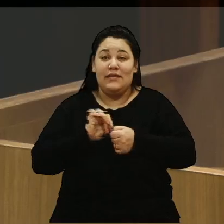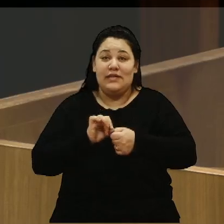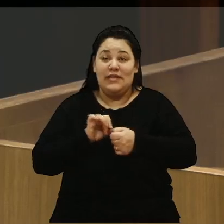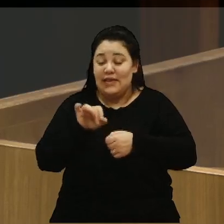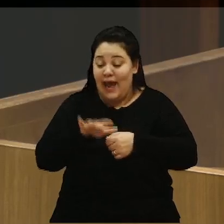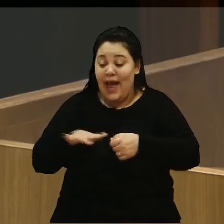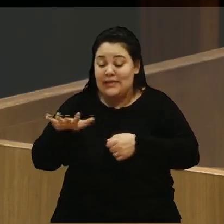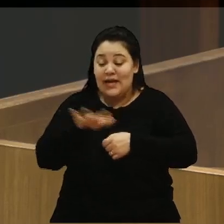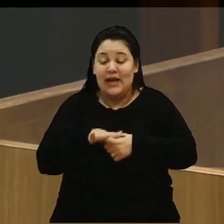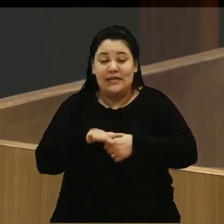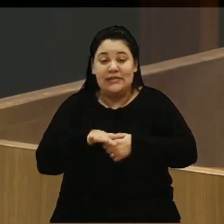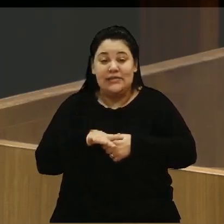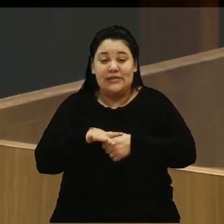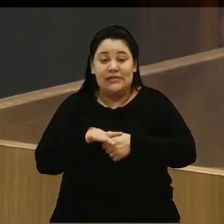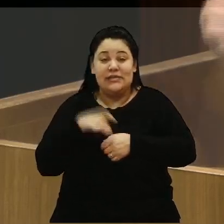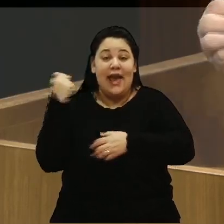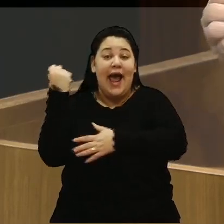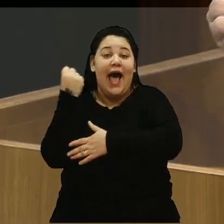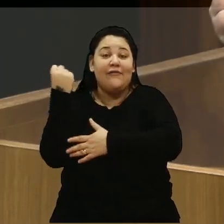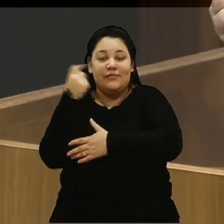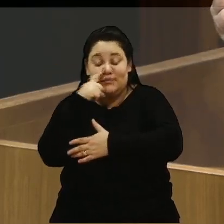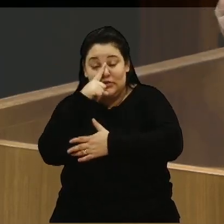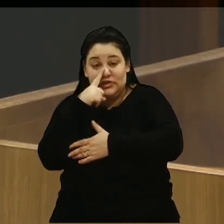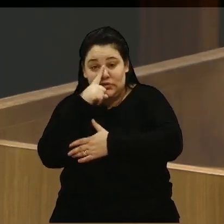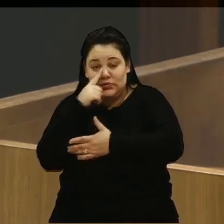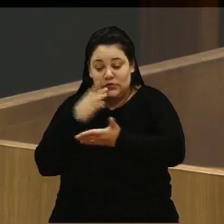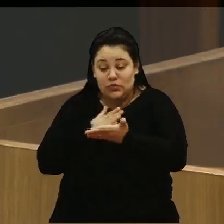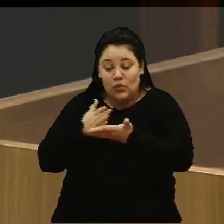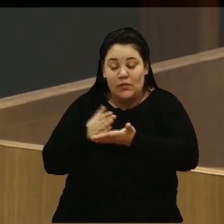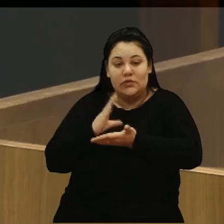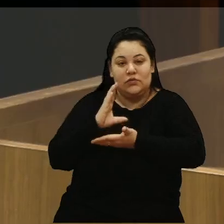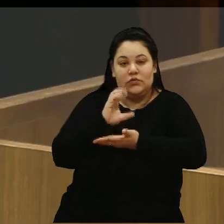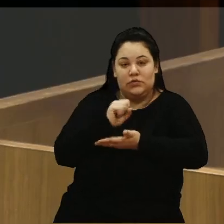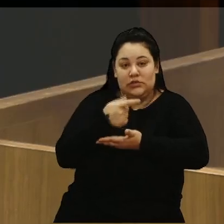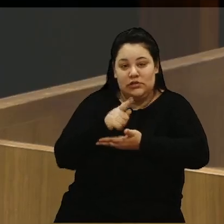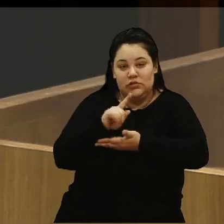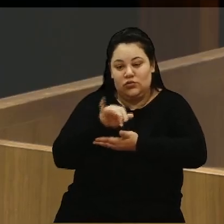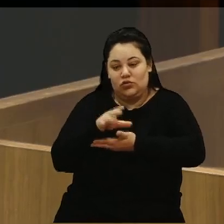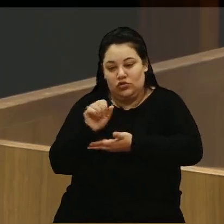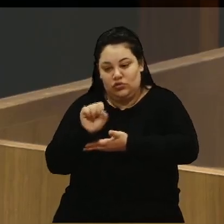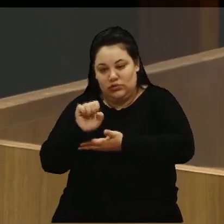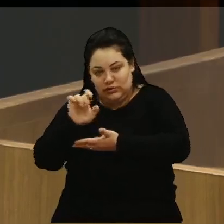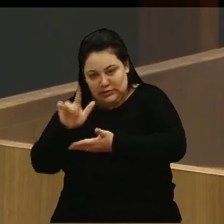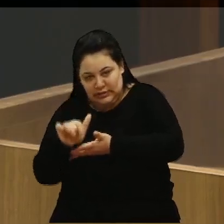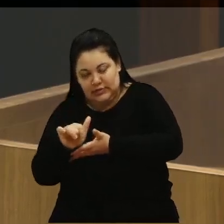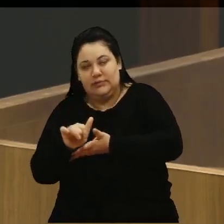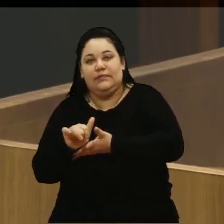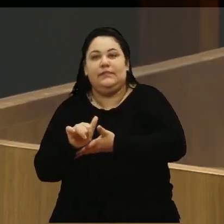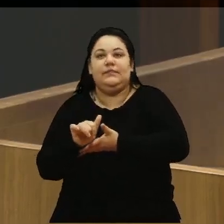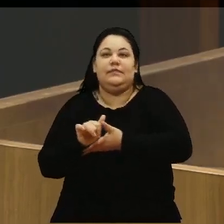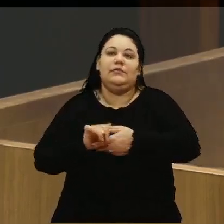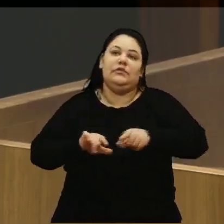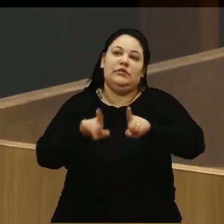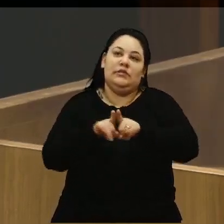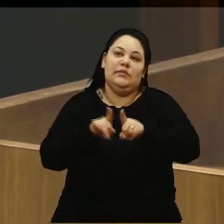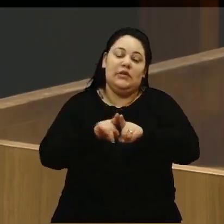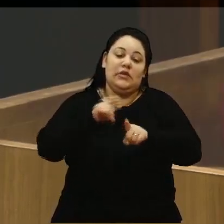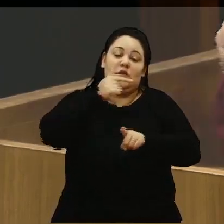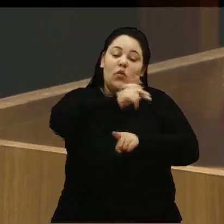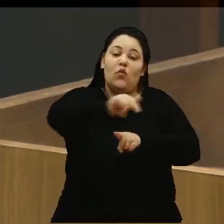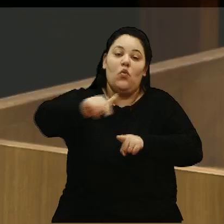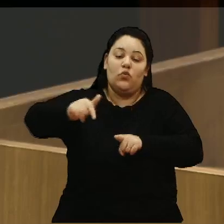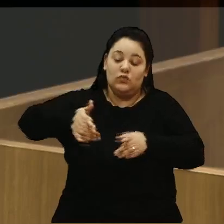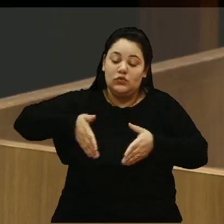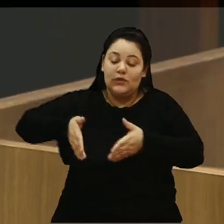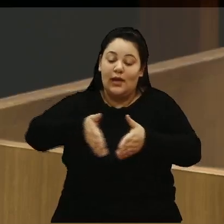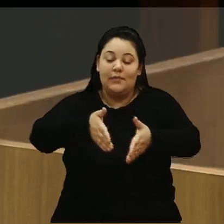mais perigosas, por exemplo, ali no início do São José, ela vai pegar lá a parte do Machoda, e outros no trecho